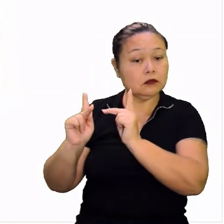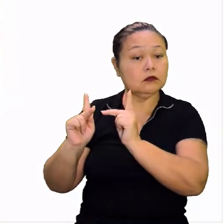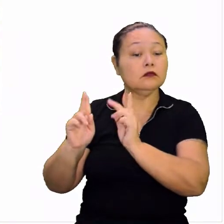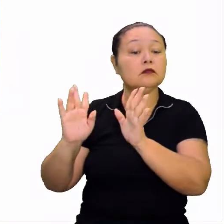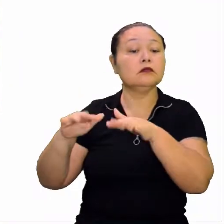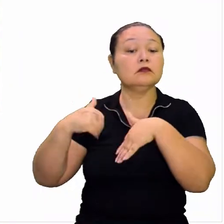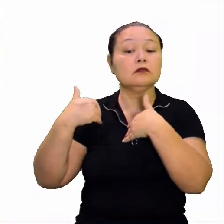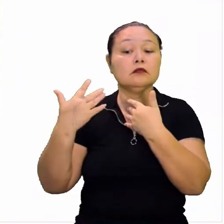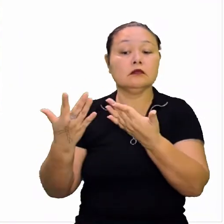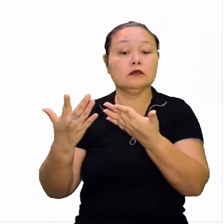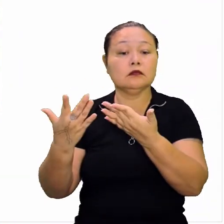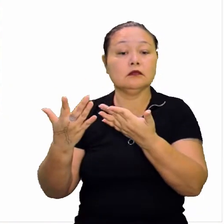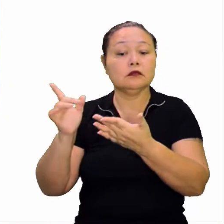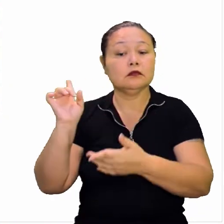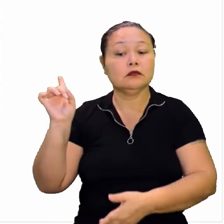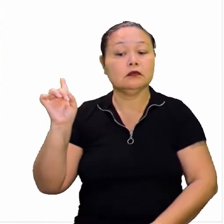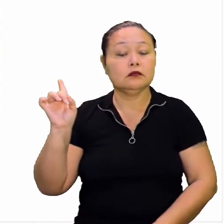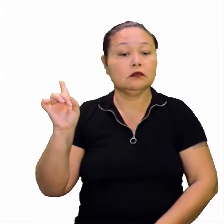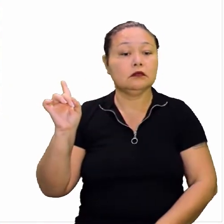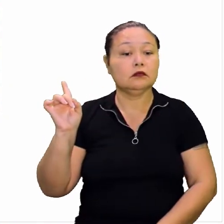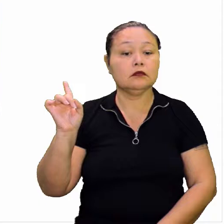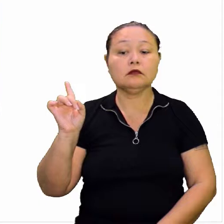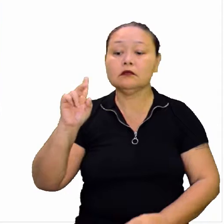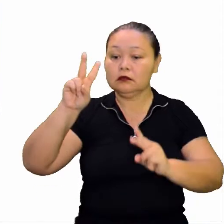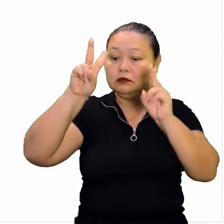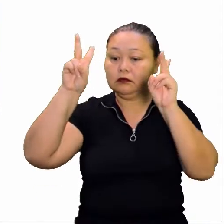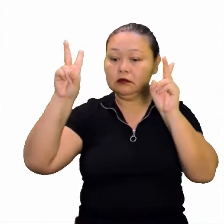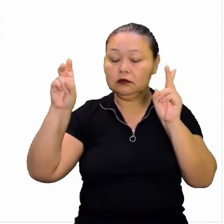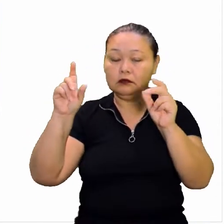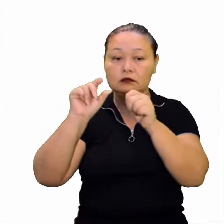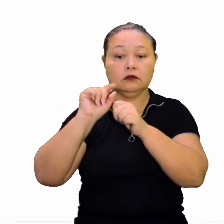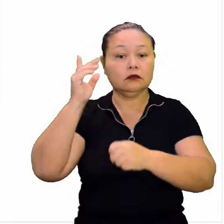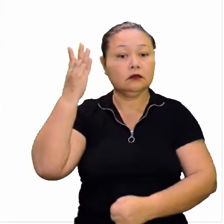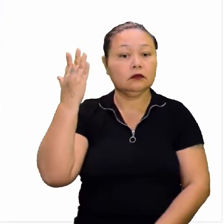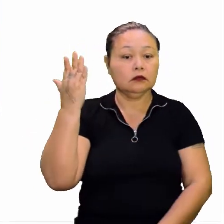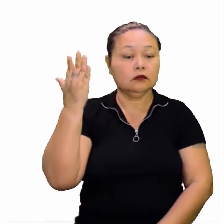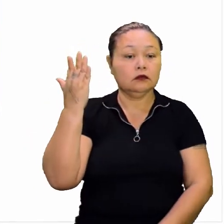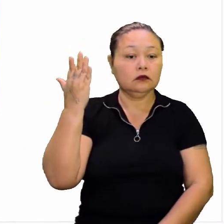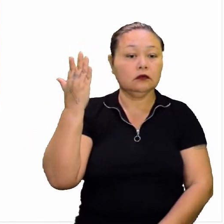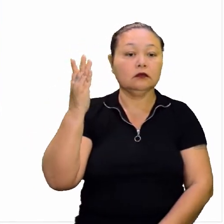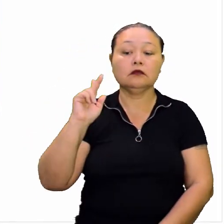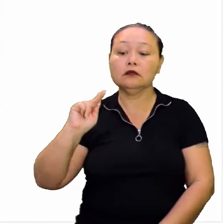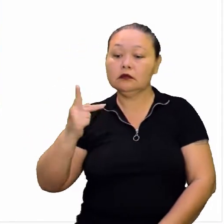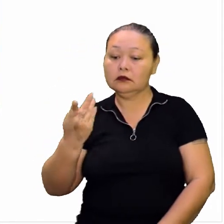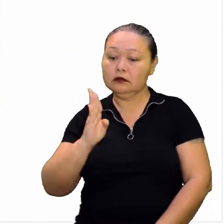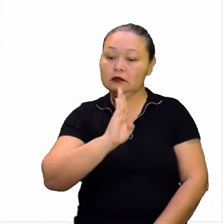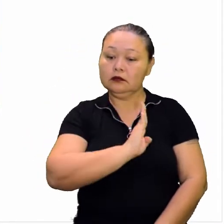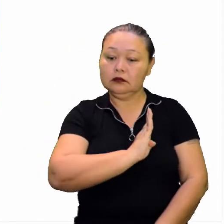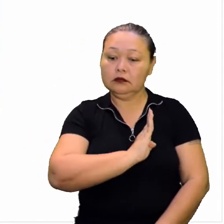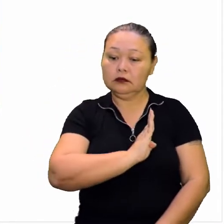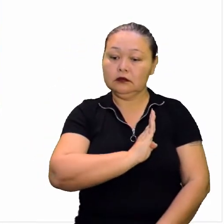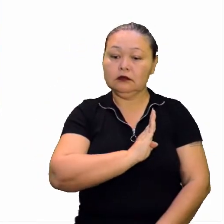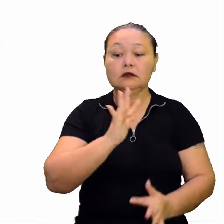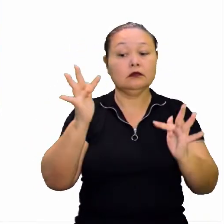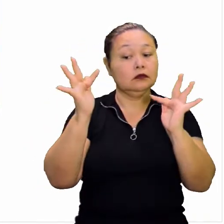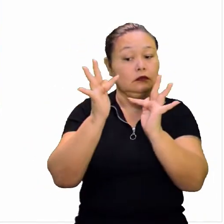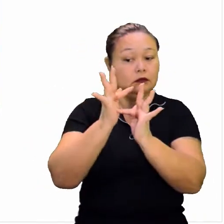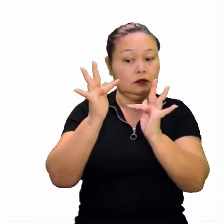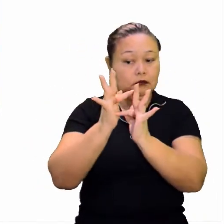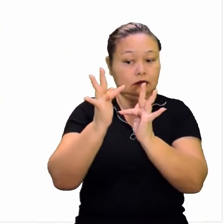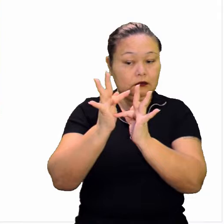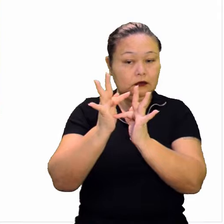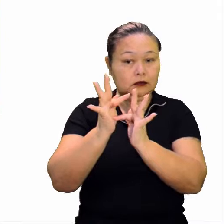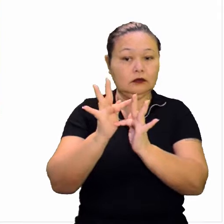então, partindo para o assunto. Veja aí, os hebreus, os